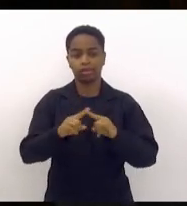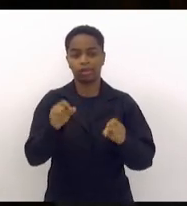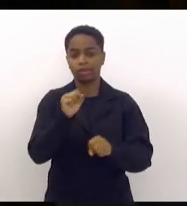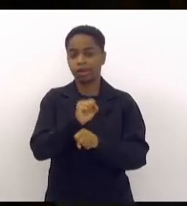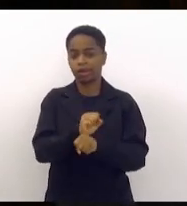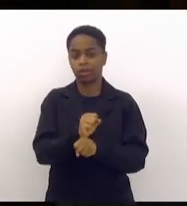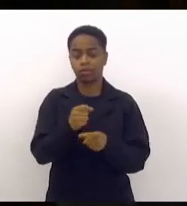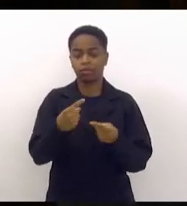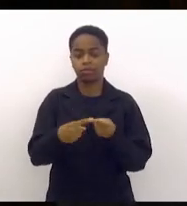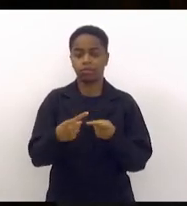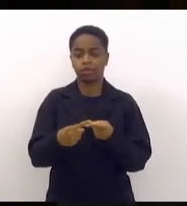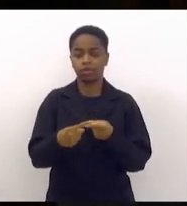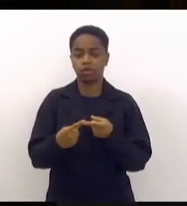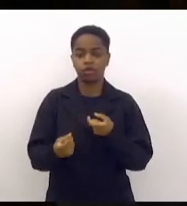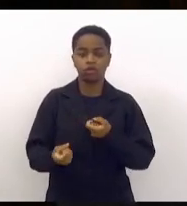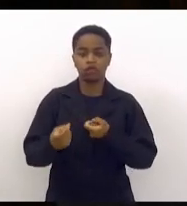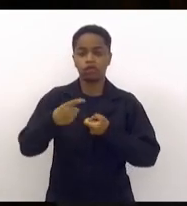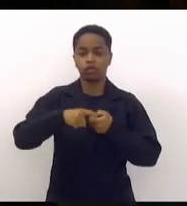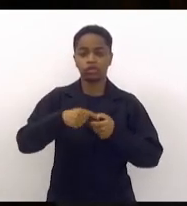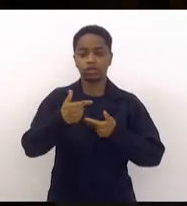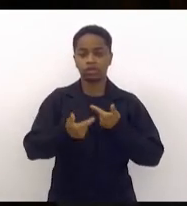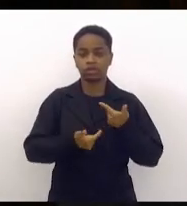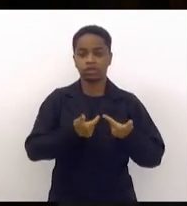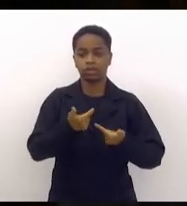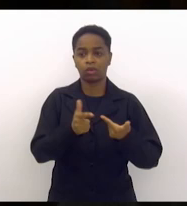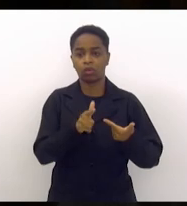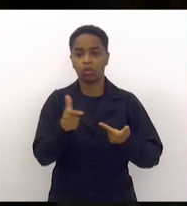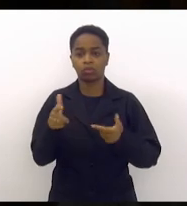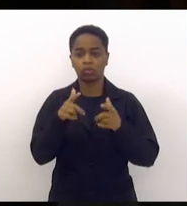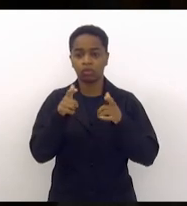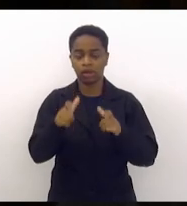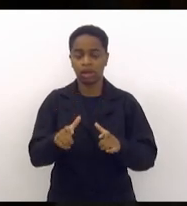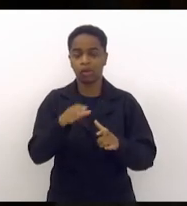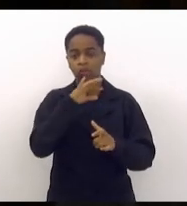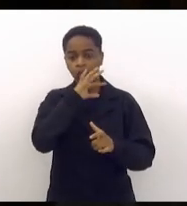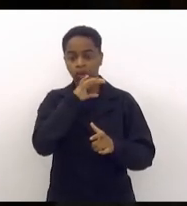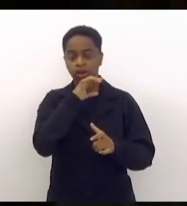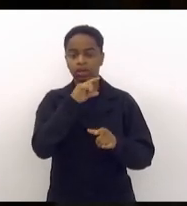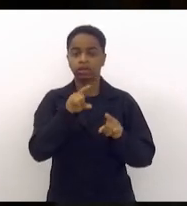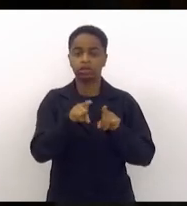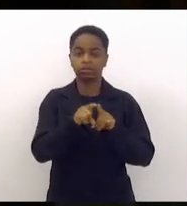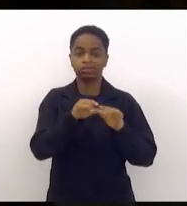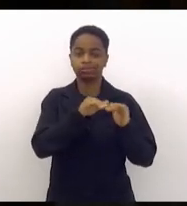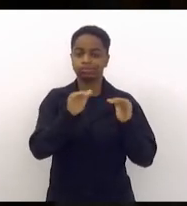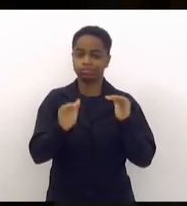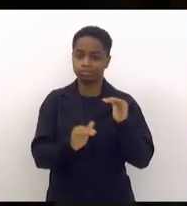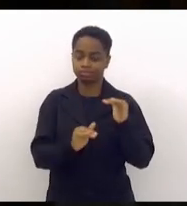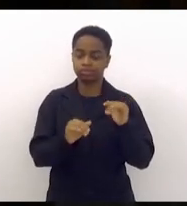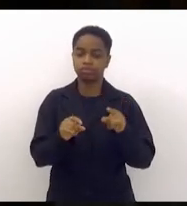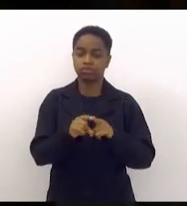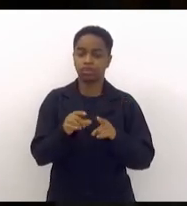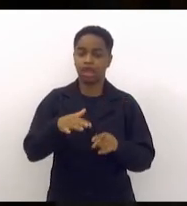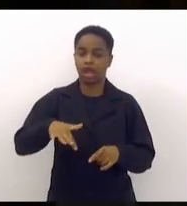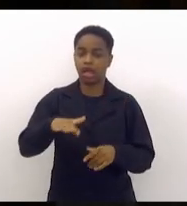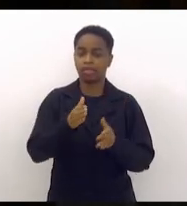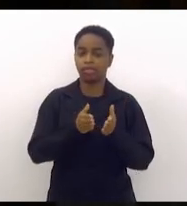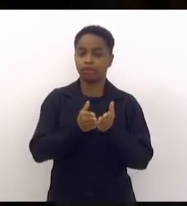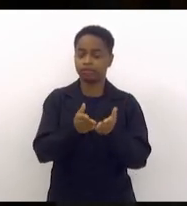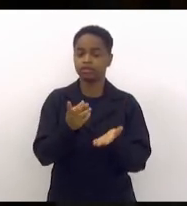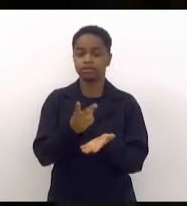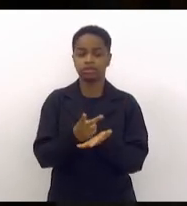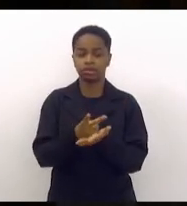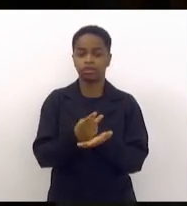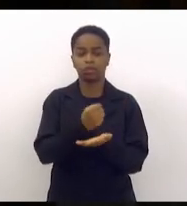de ter quando voltaram a ter empregos ruins empregos de segunda classe e a indústria naval sempre foi uma grande